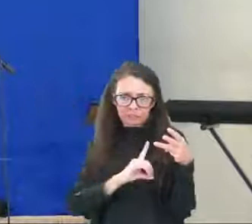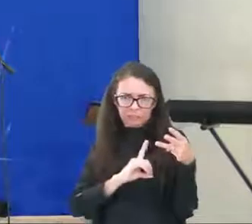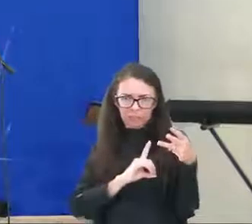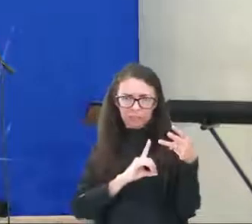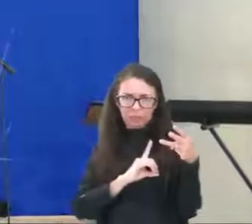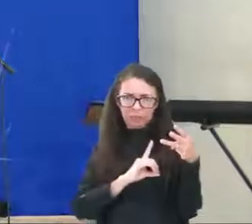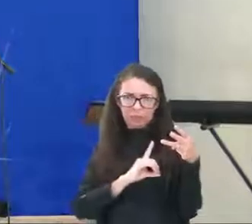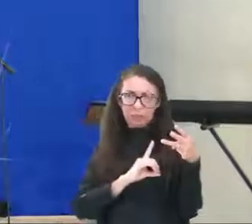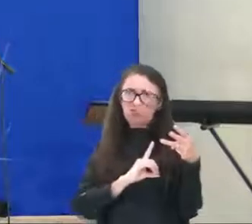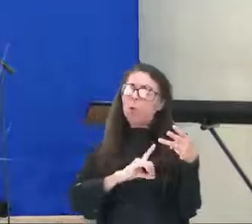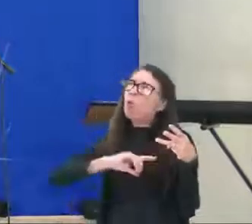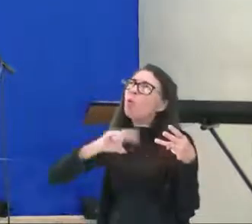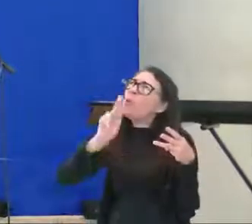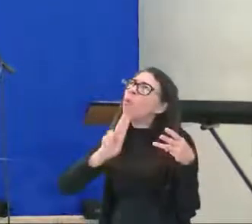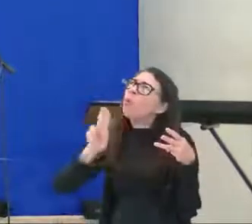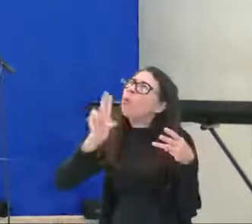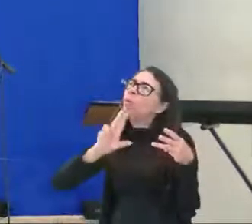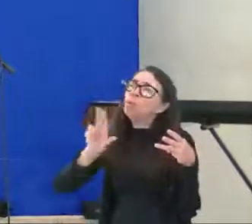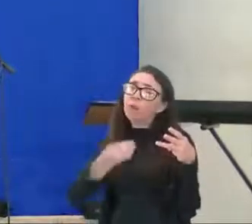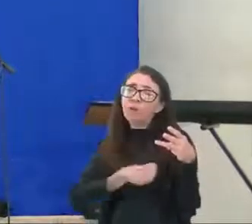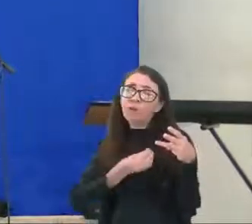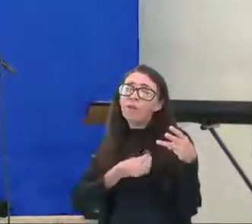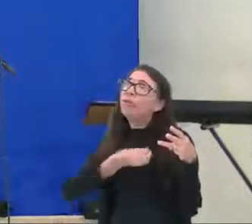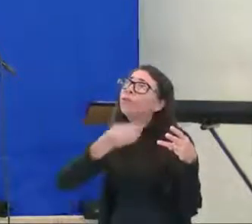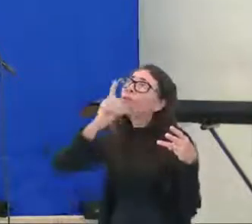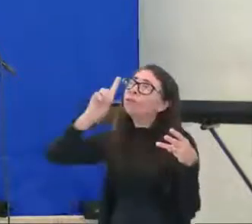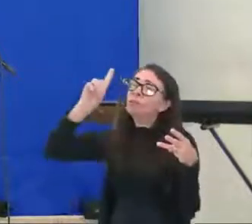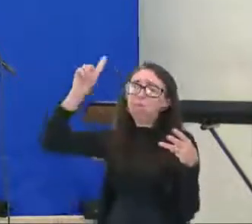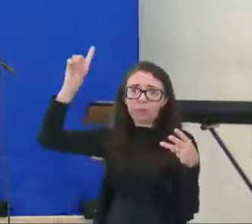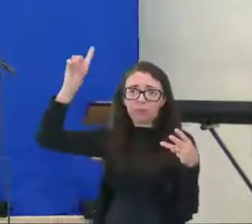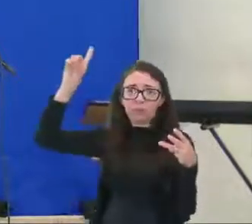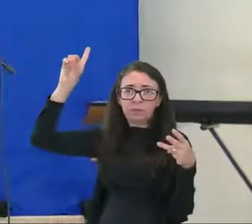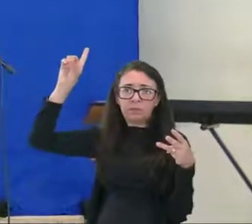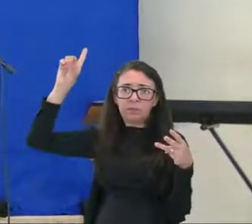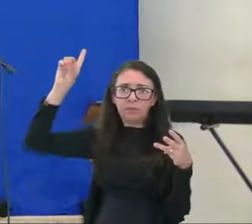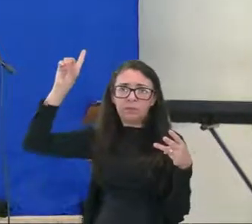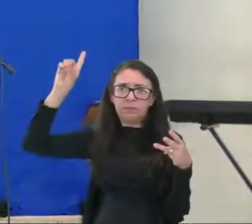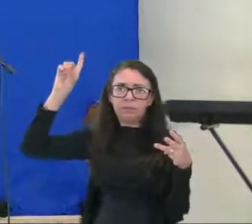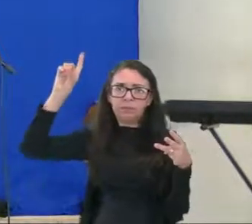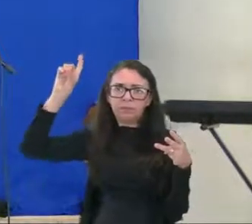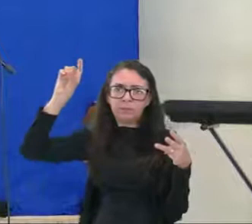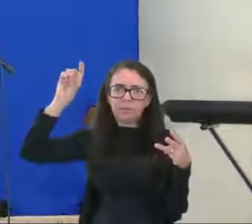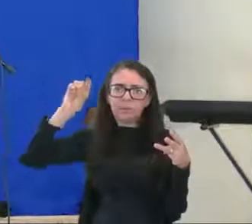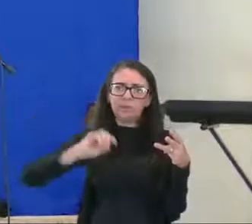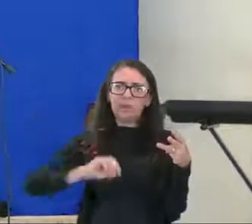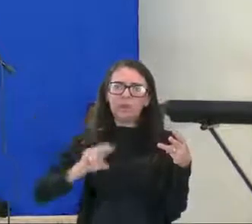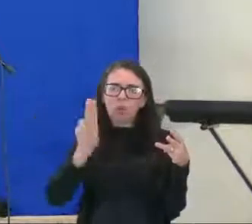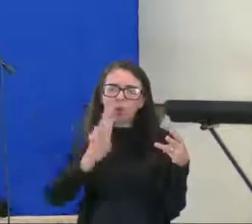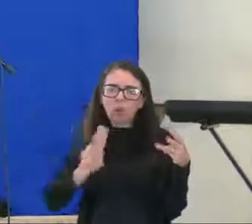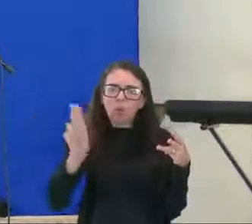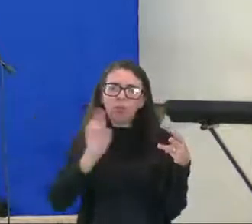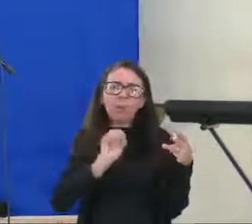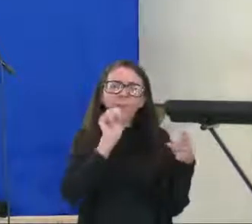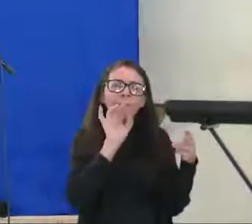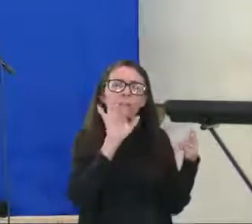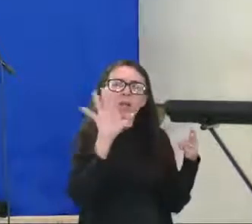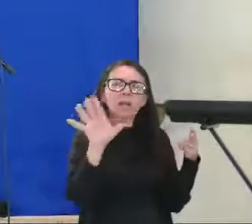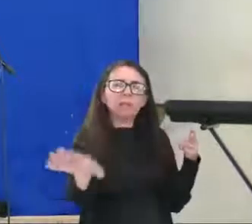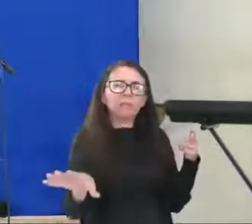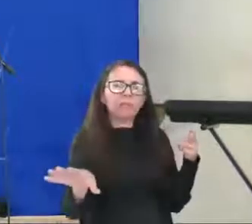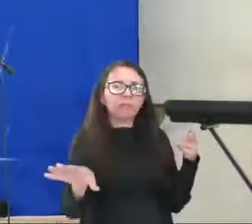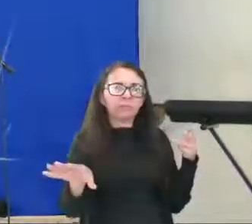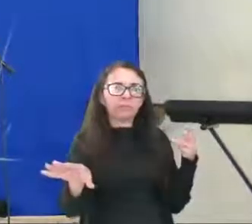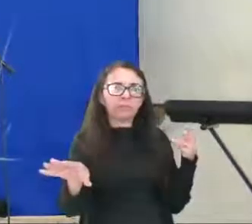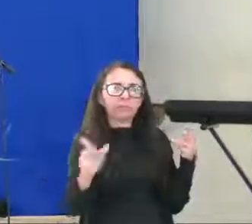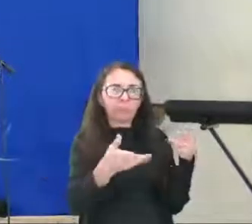líderes espirituais e os membros da igreja para realizarem a obra. Deus coloca líderes espirituais e